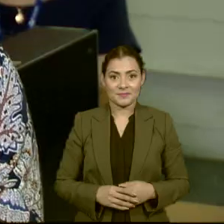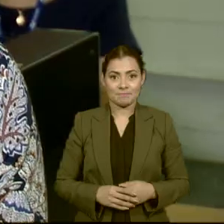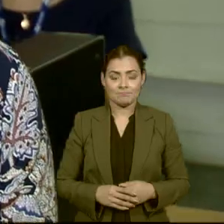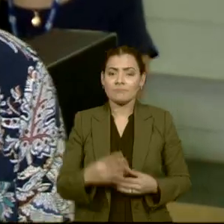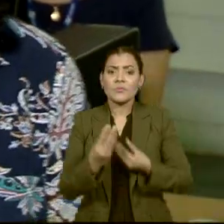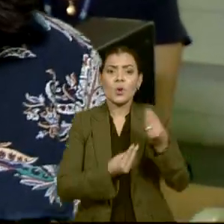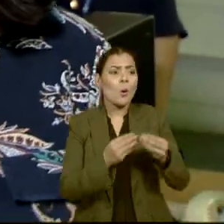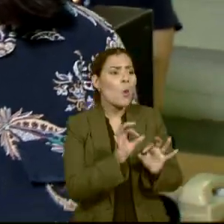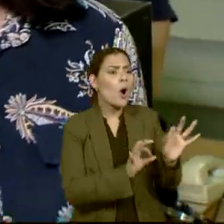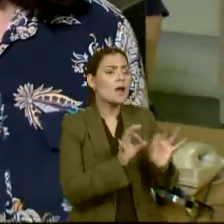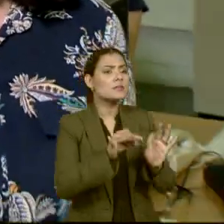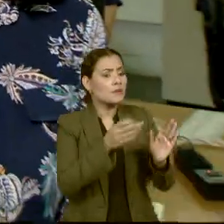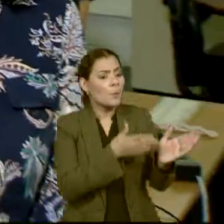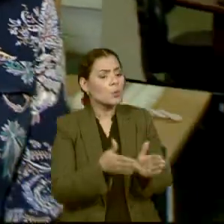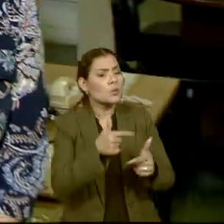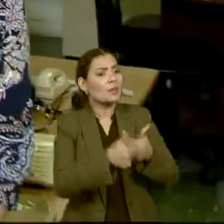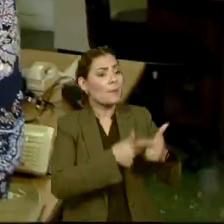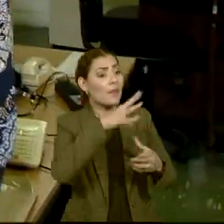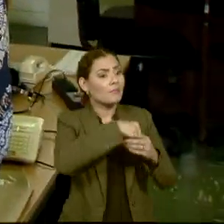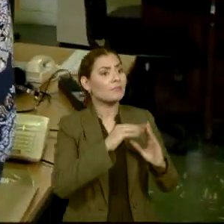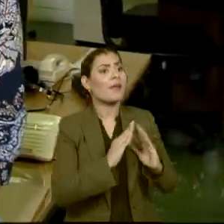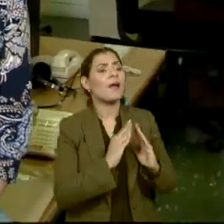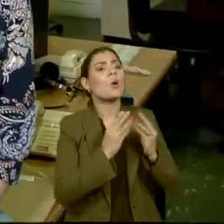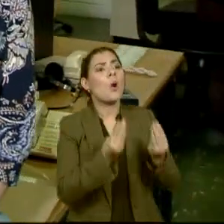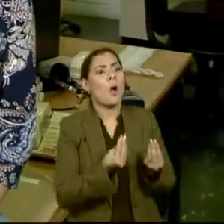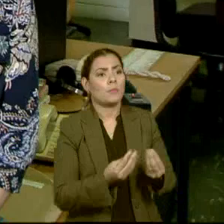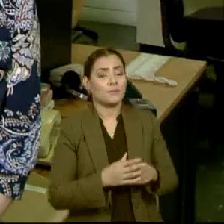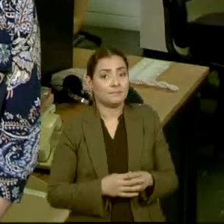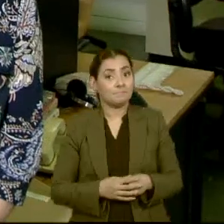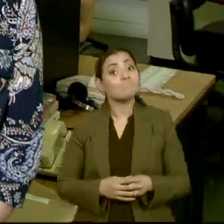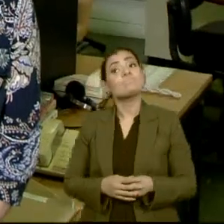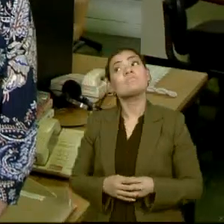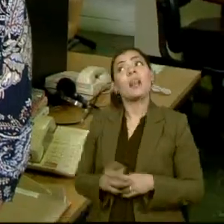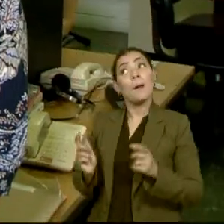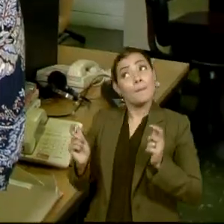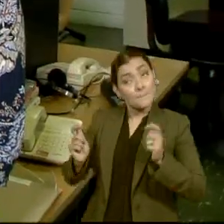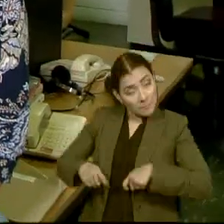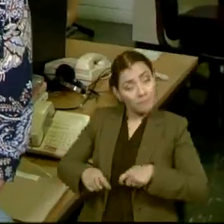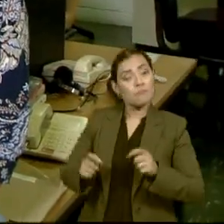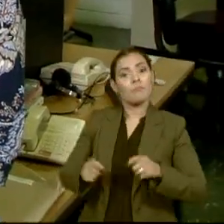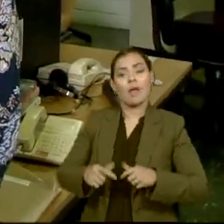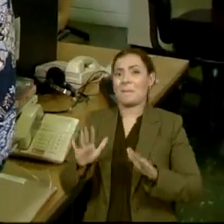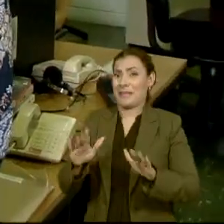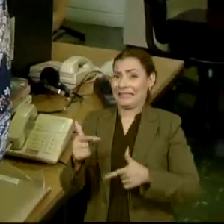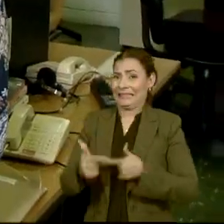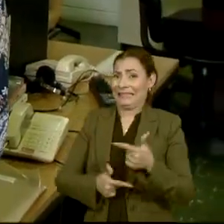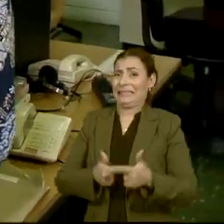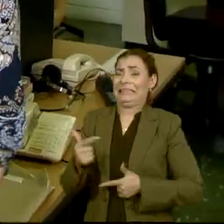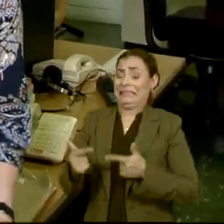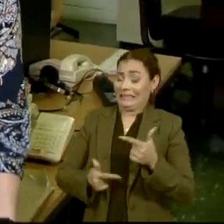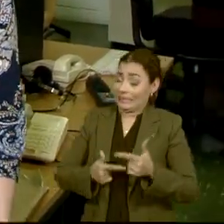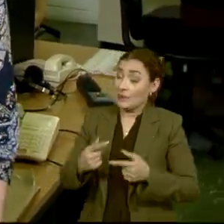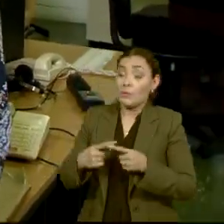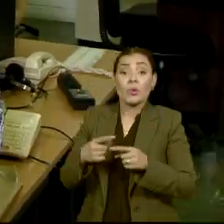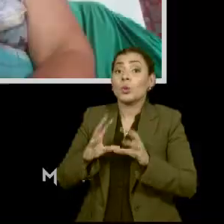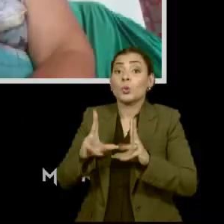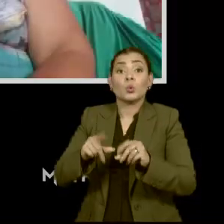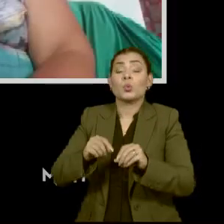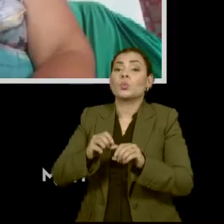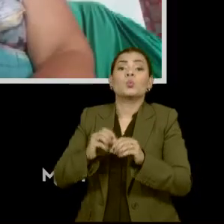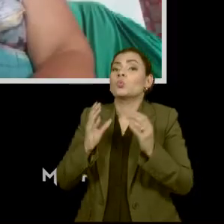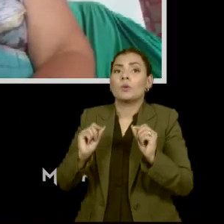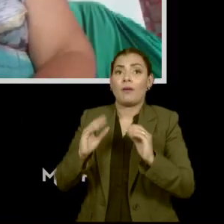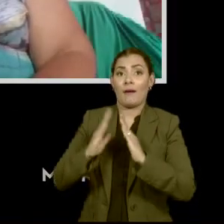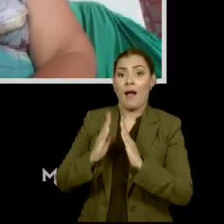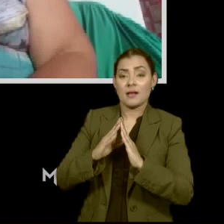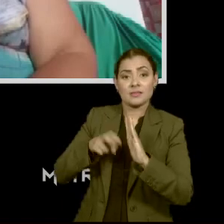Como é que está funcionando essa produção nesses tempos pandêmicos? Olha, é possível, mas dá trabalho, porque é tudo feito à distância,